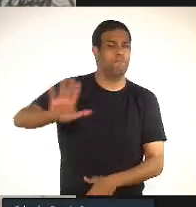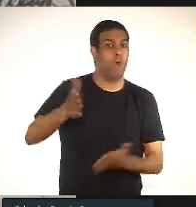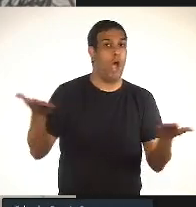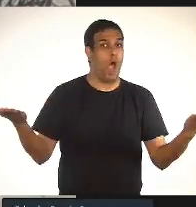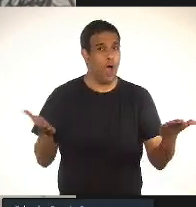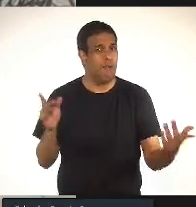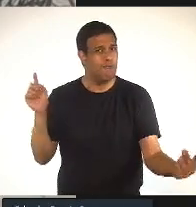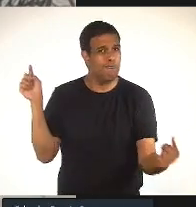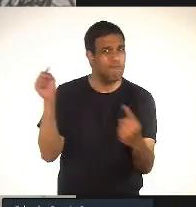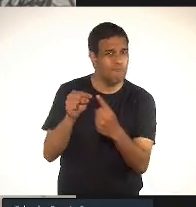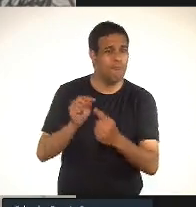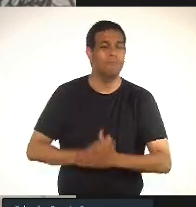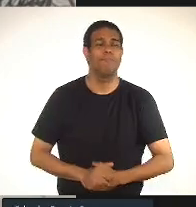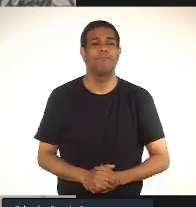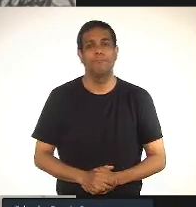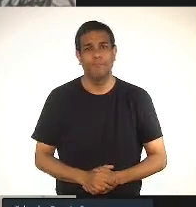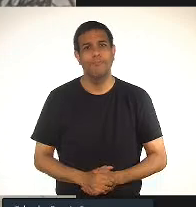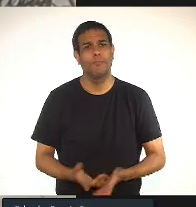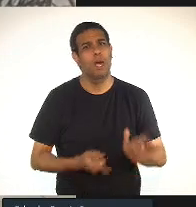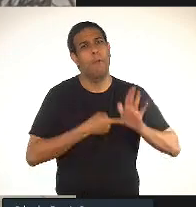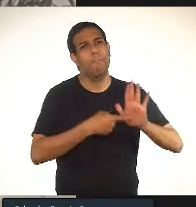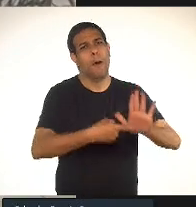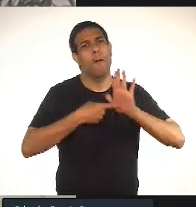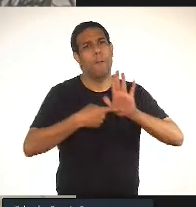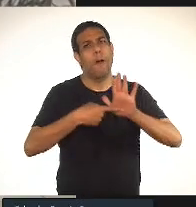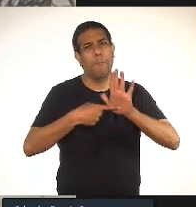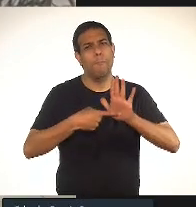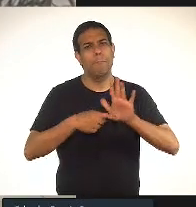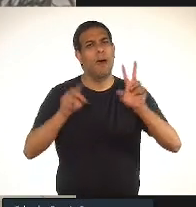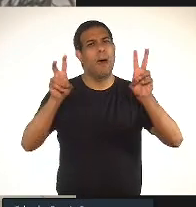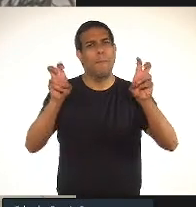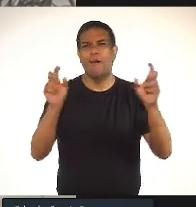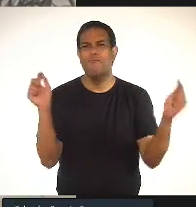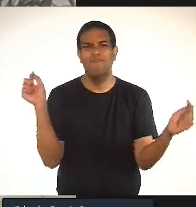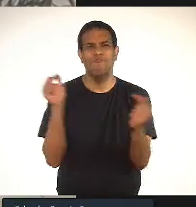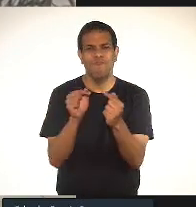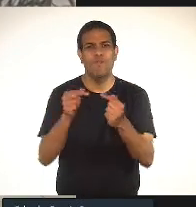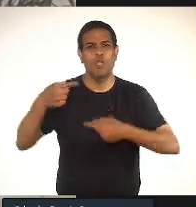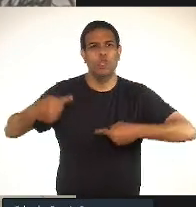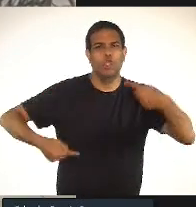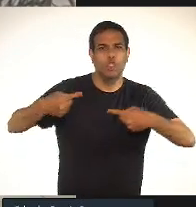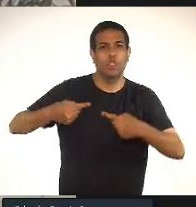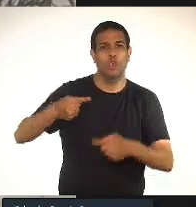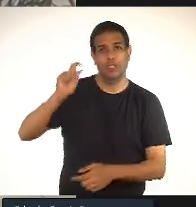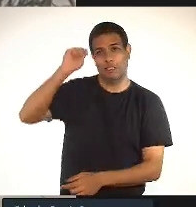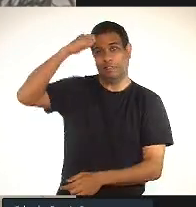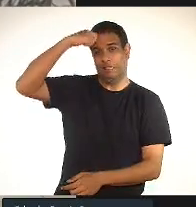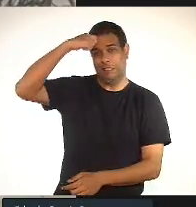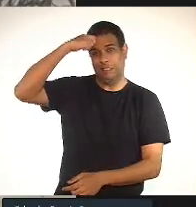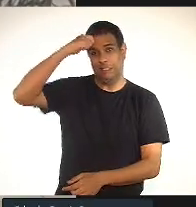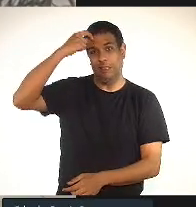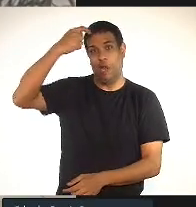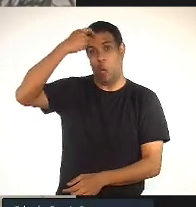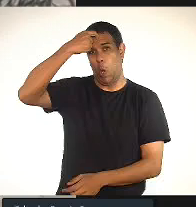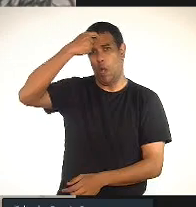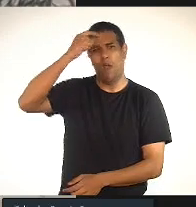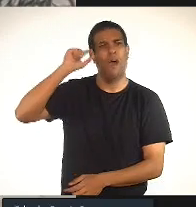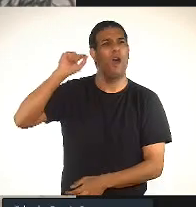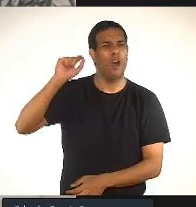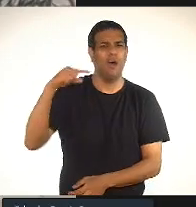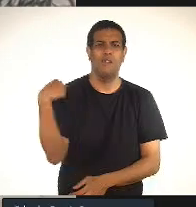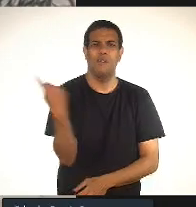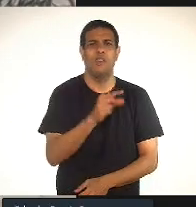nesse sentido, trazer um elemento central do Dia da Consciência Negra, que não poderia